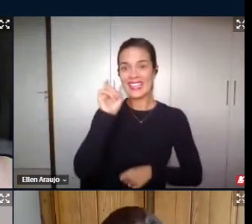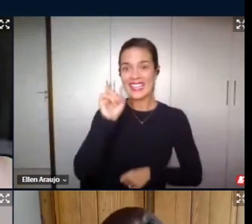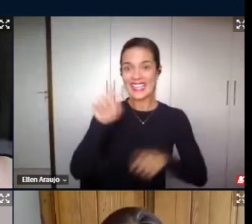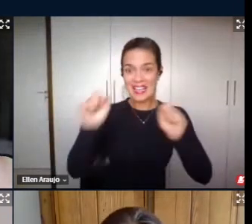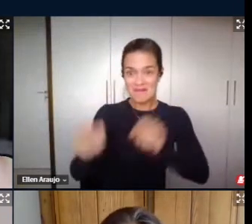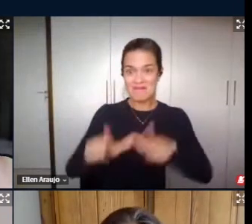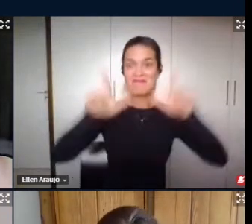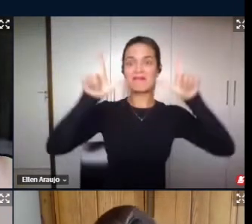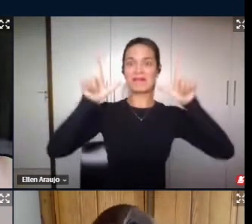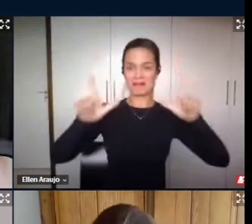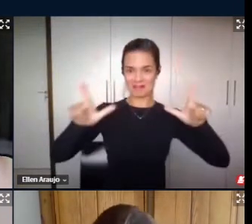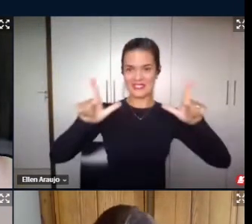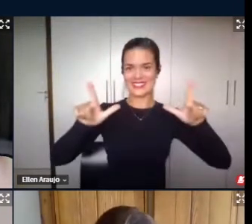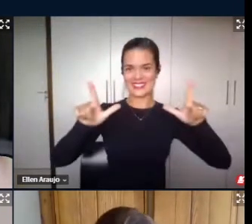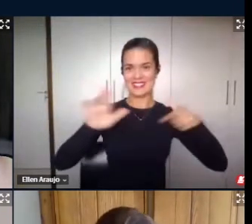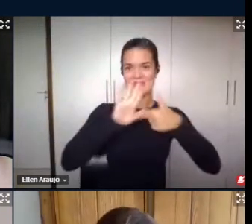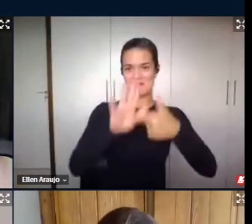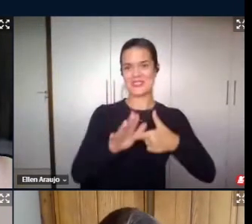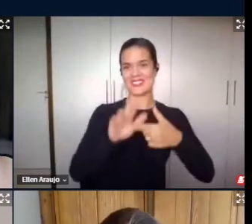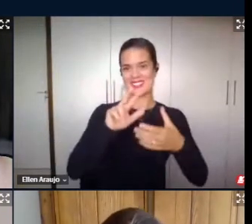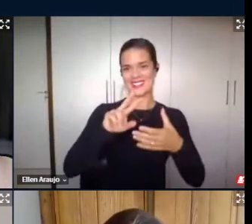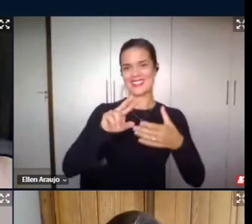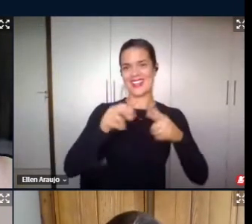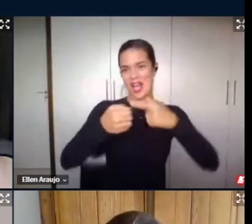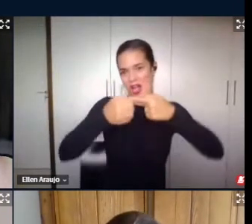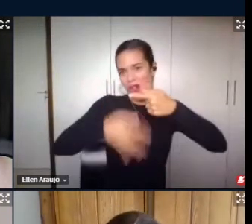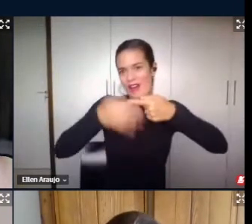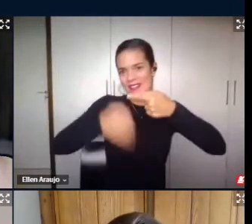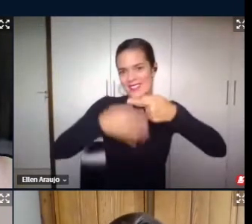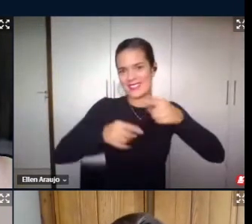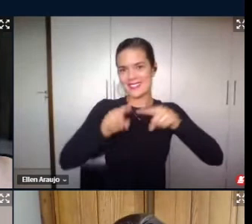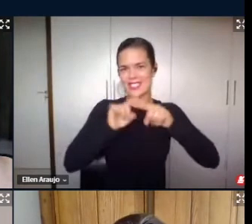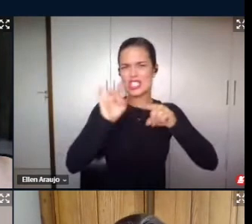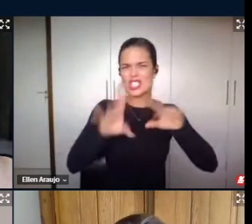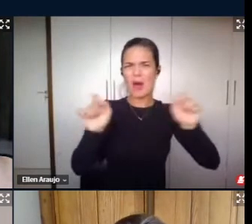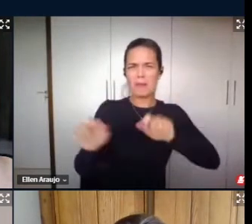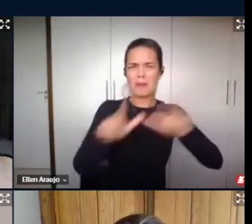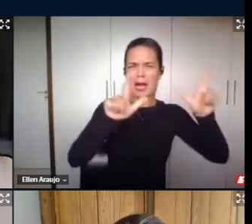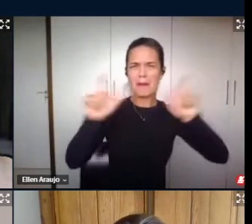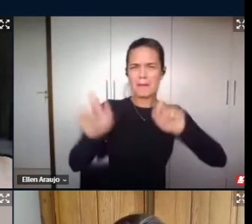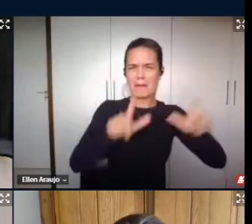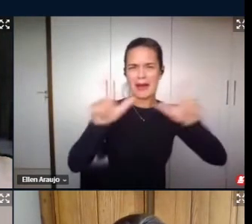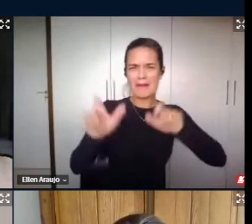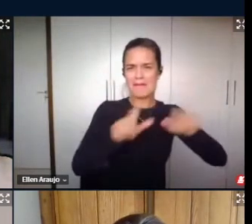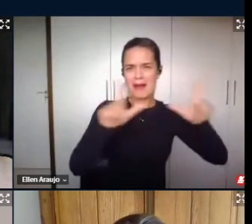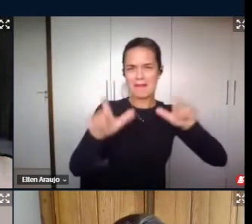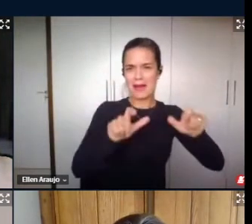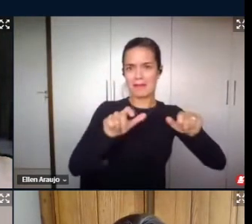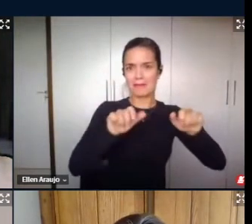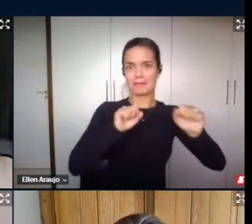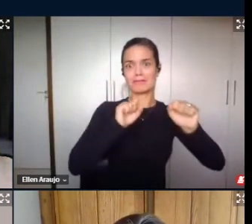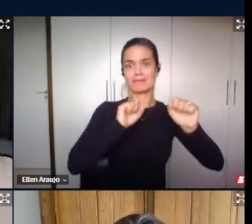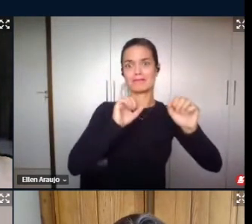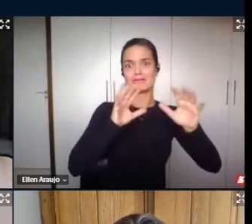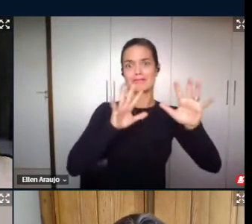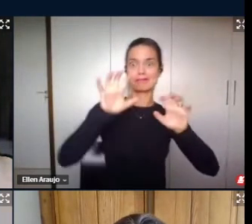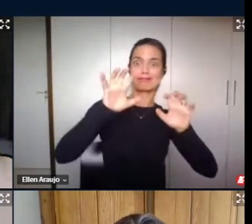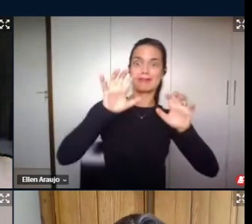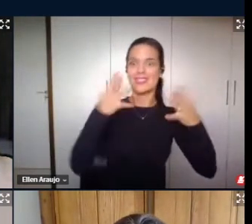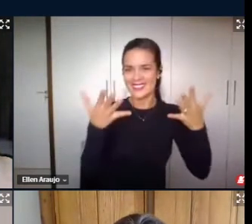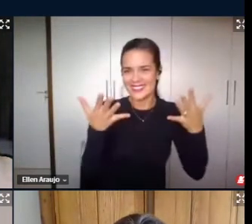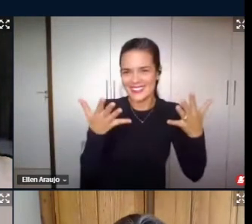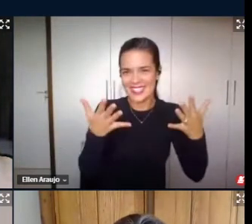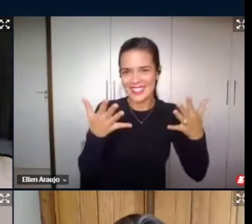fazer, representar o sinal. Agora, quando fica num slide assim parado, fica complicado. Eu não sei como era que se